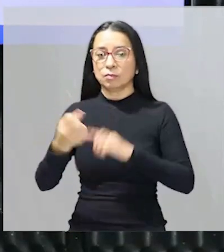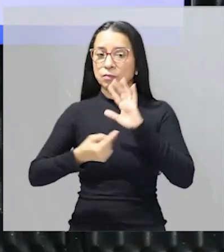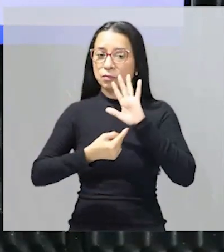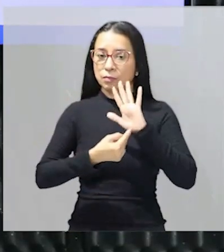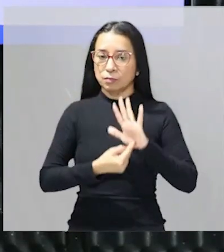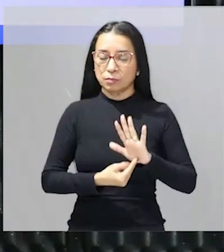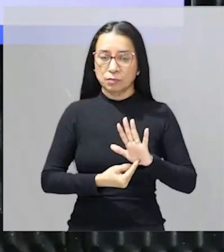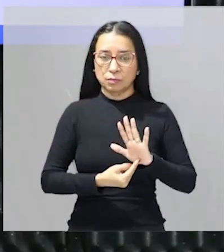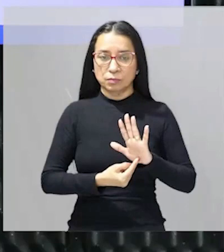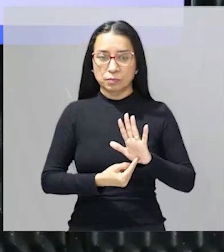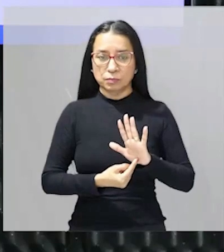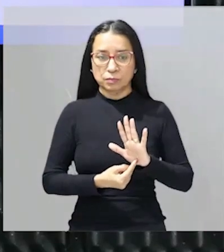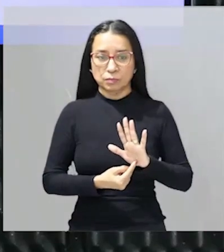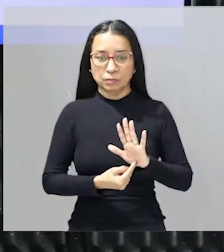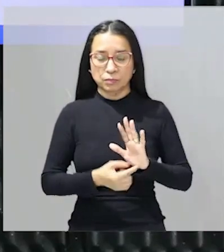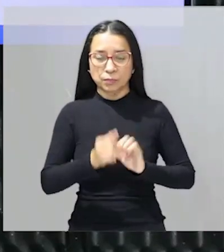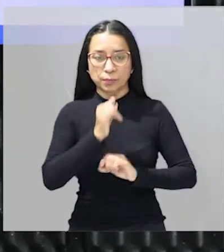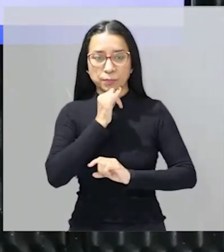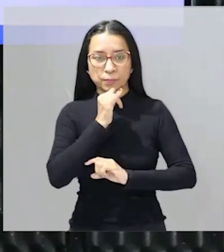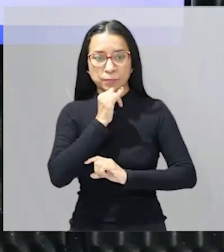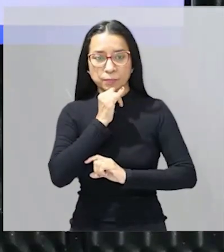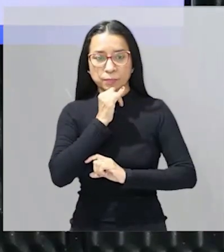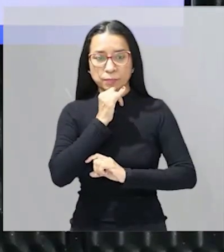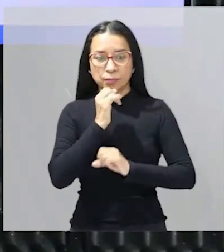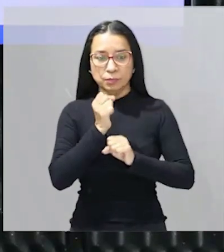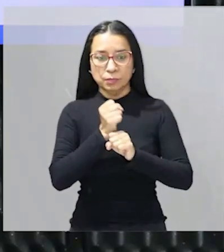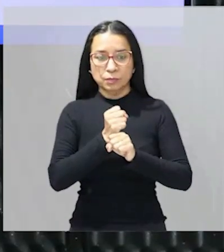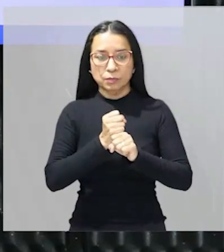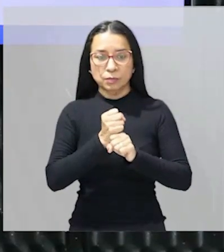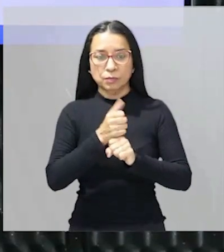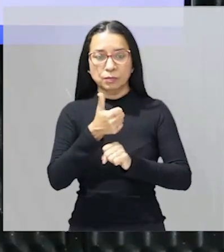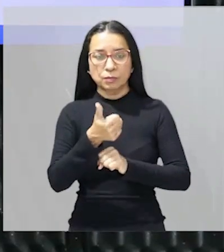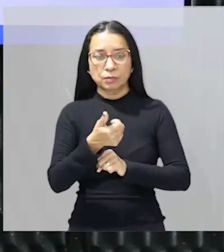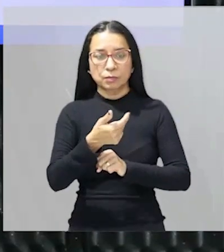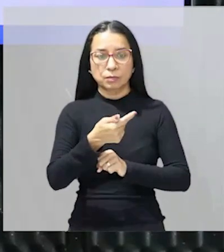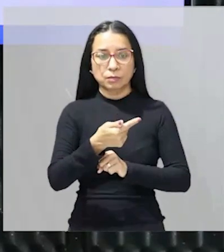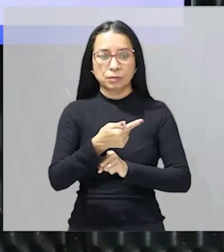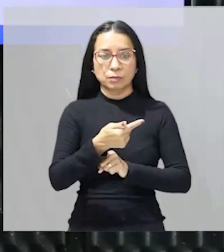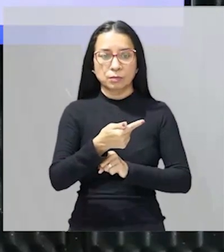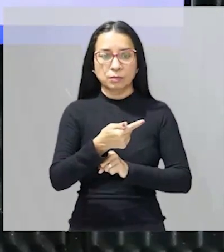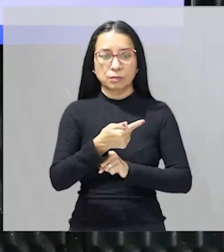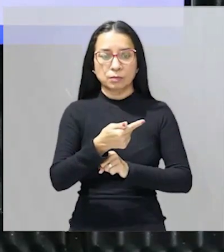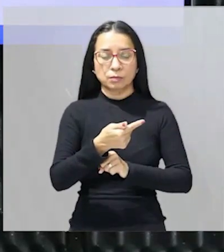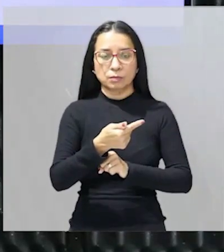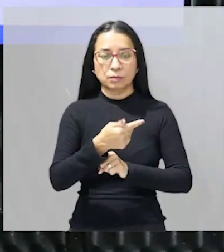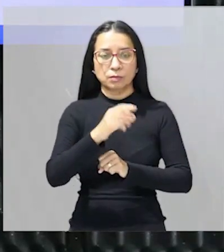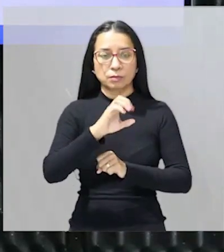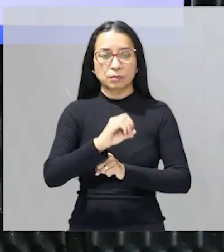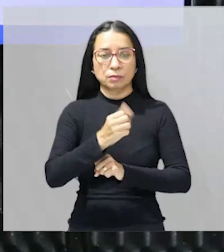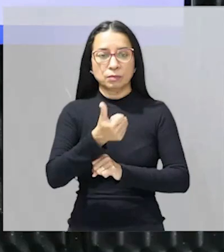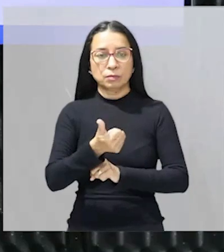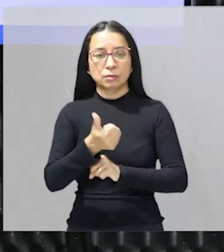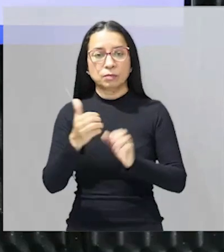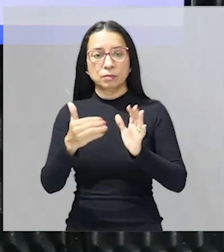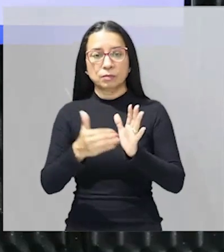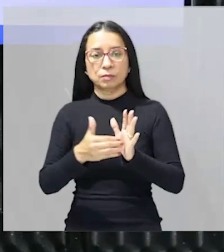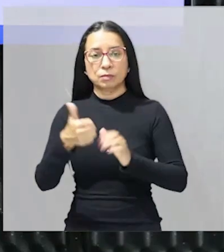dando, né? Por exemplo, aqui em 1701 e 1740, ele mostra